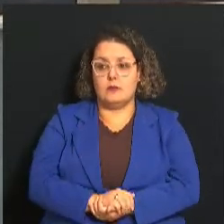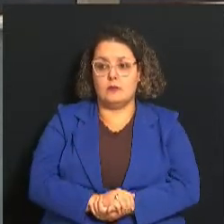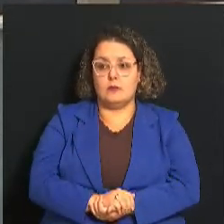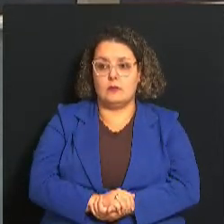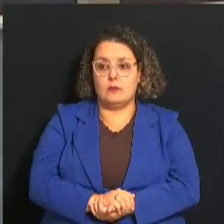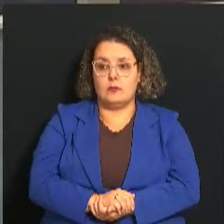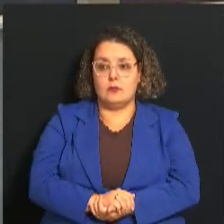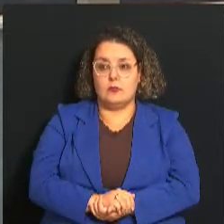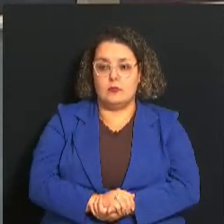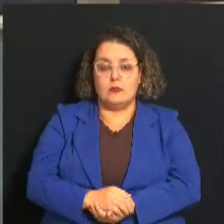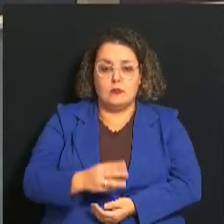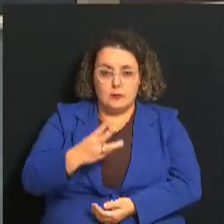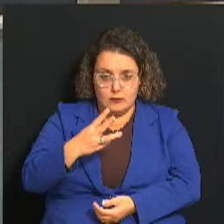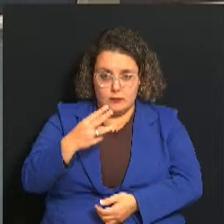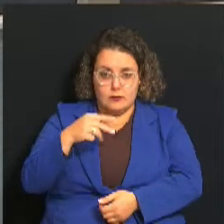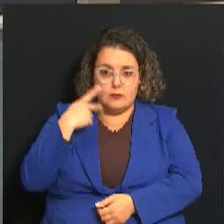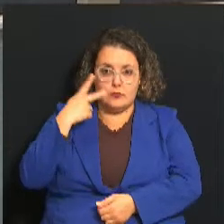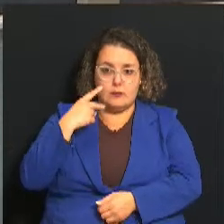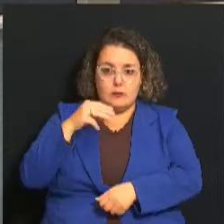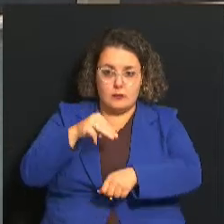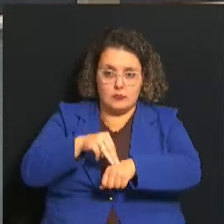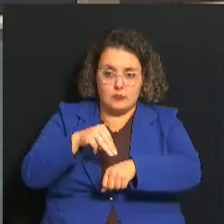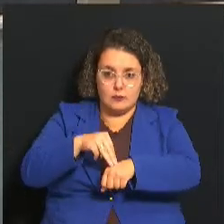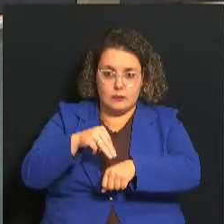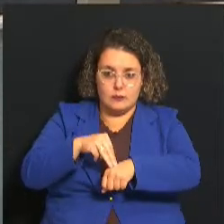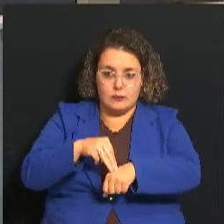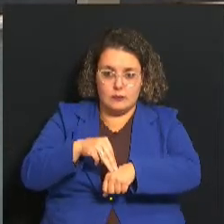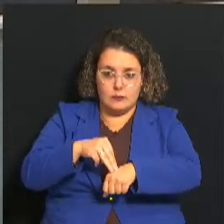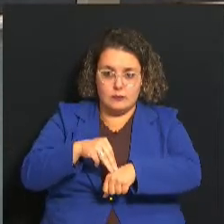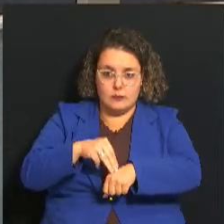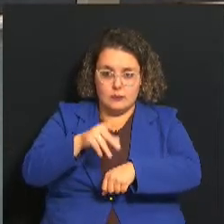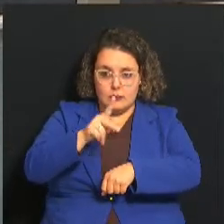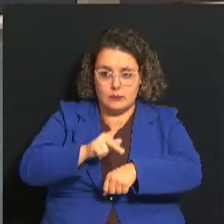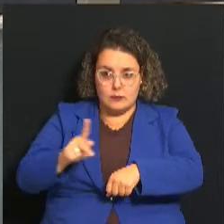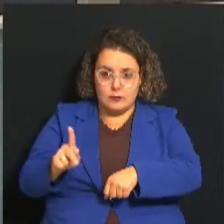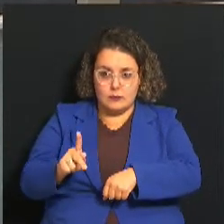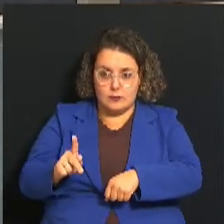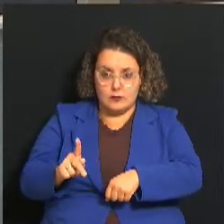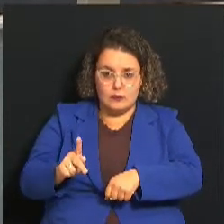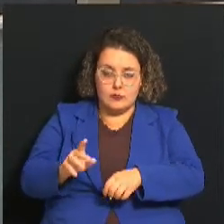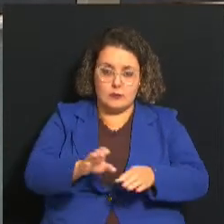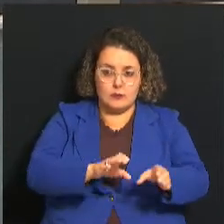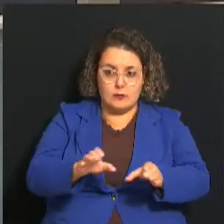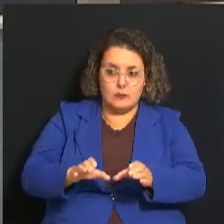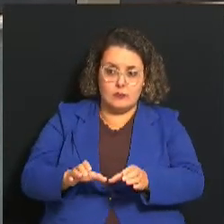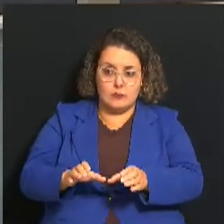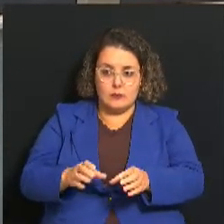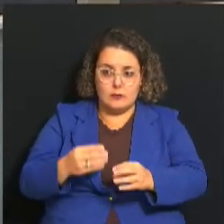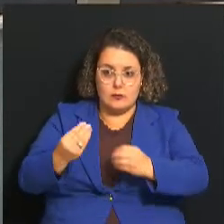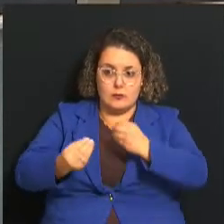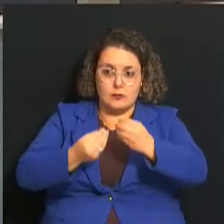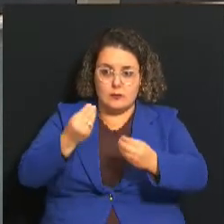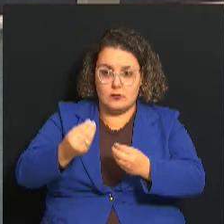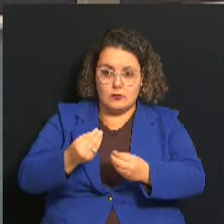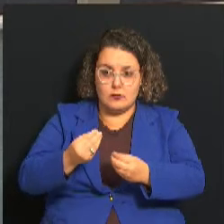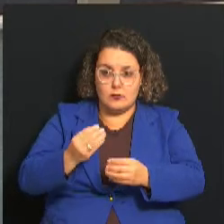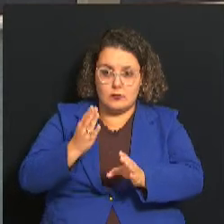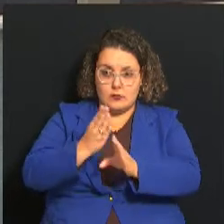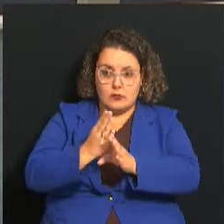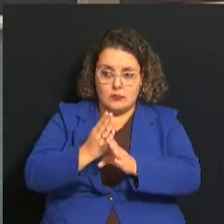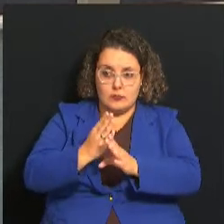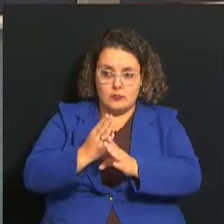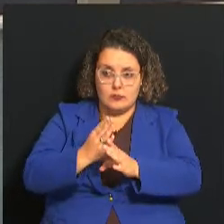3 vereadores membros e um vice-coordenador, né? Como vocês chegaram nesse número de 3 vereadores? Porque a casa